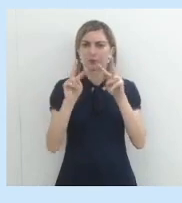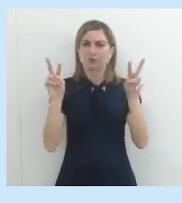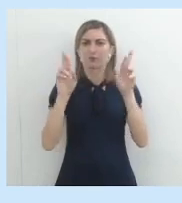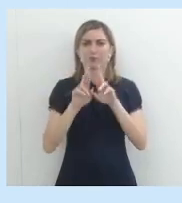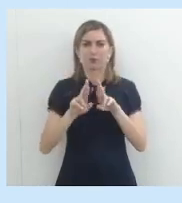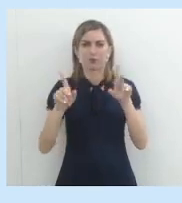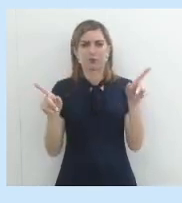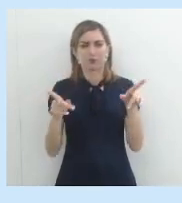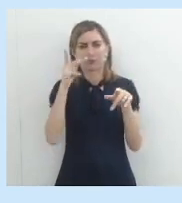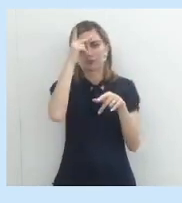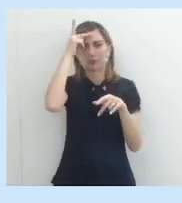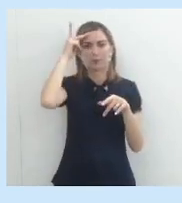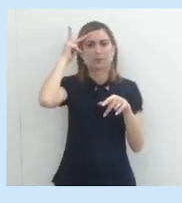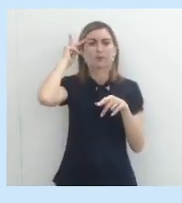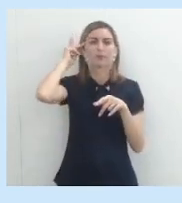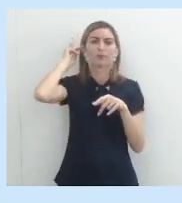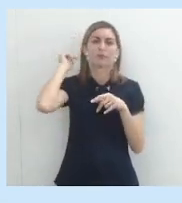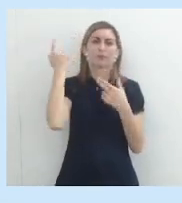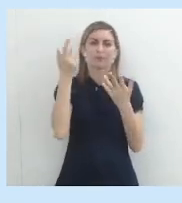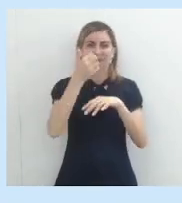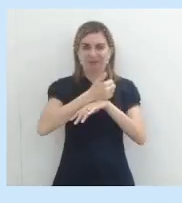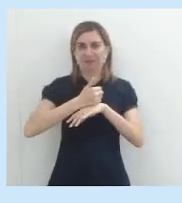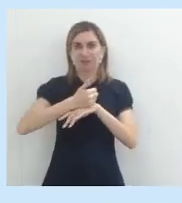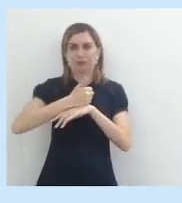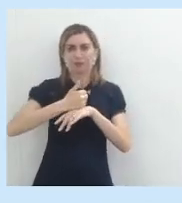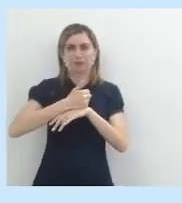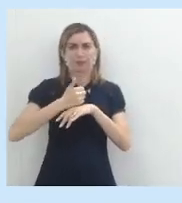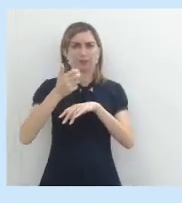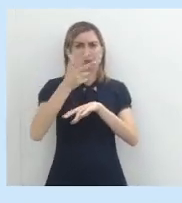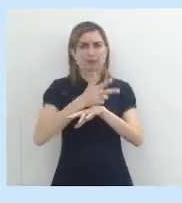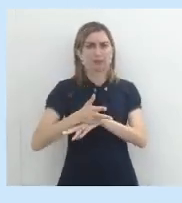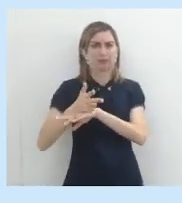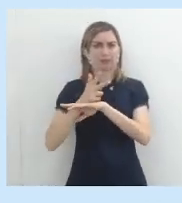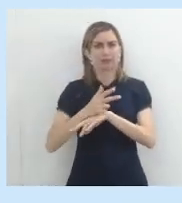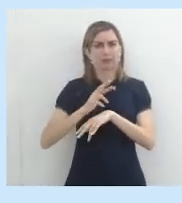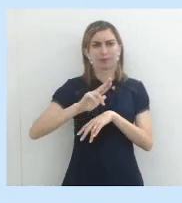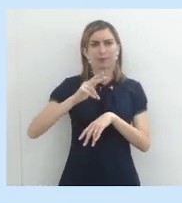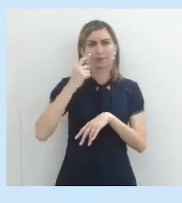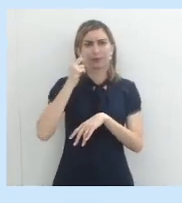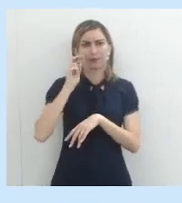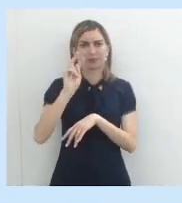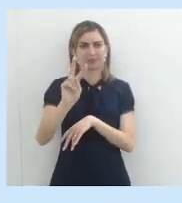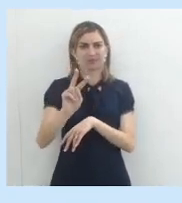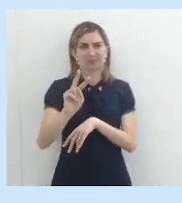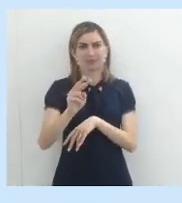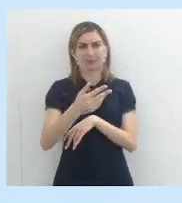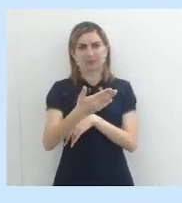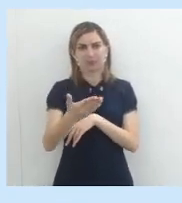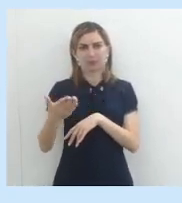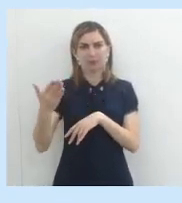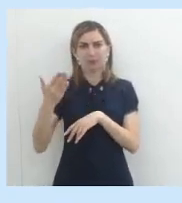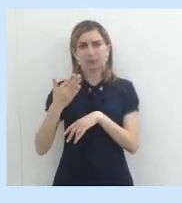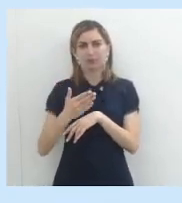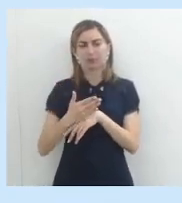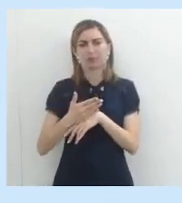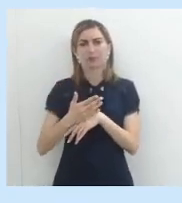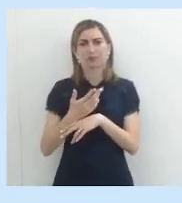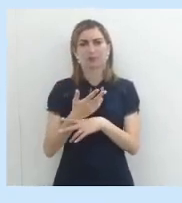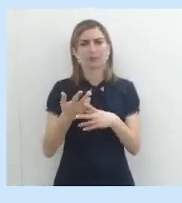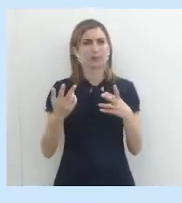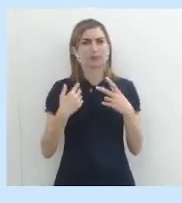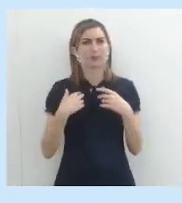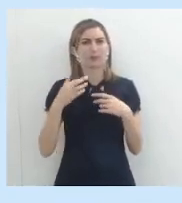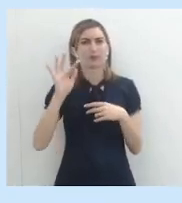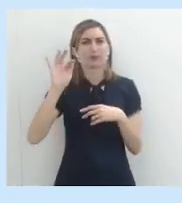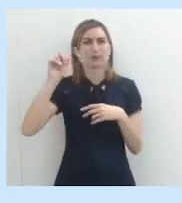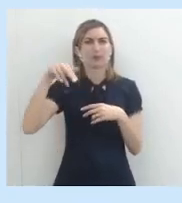Então, uma pessoa, assim, um profissional do cinema, ele não vai ver um filme com os mesmos olhos que um fã, assim,